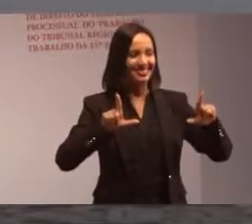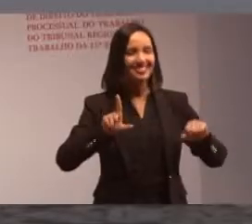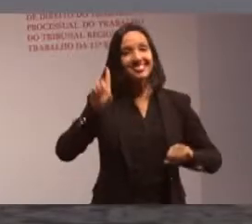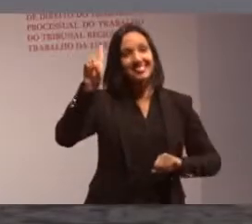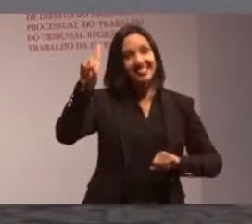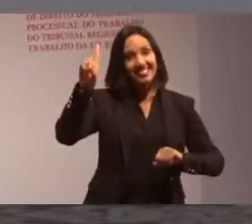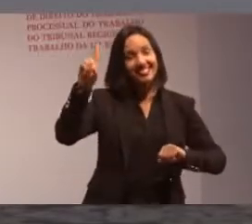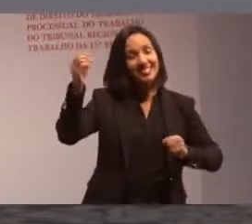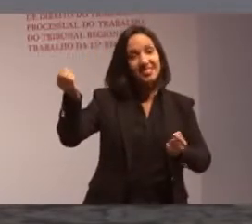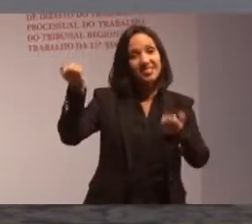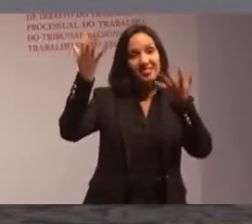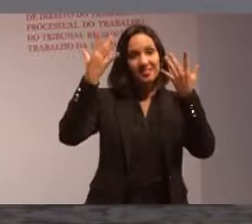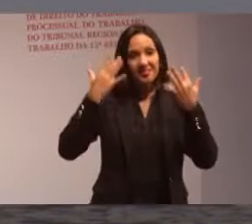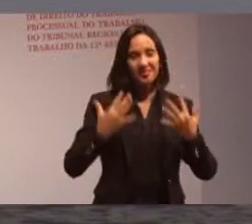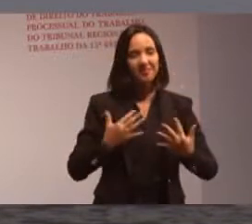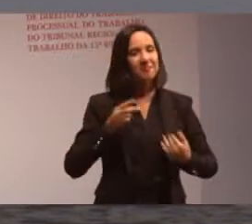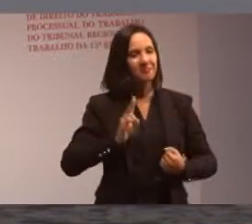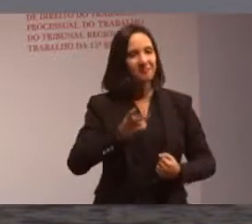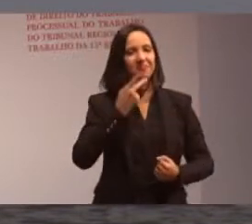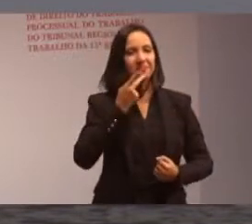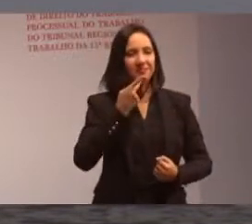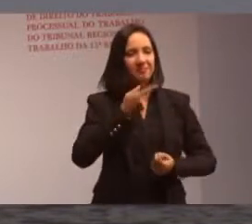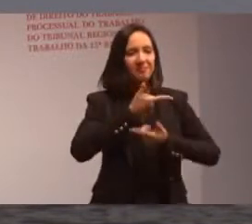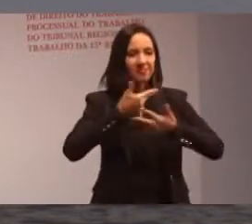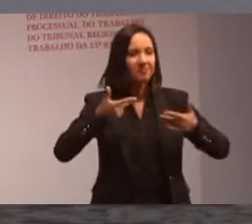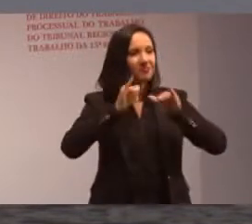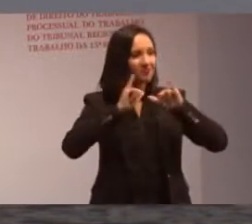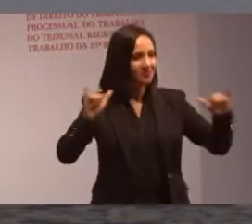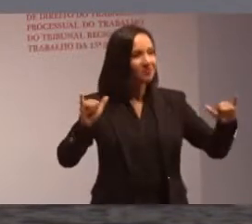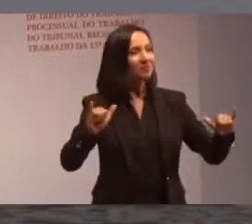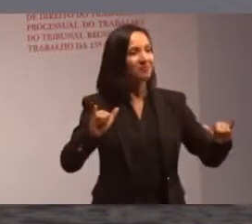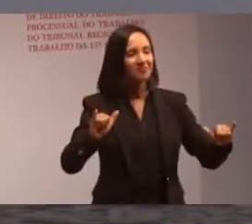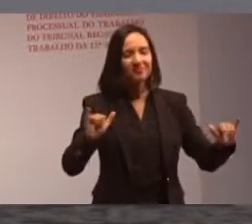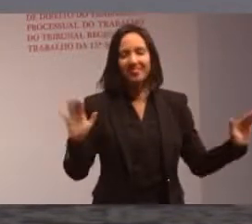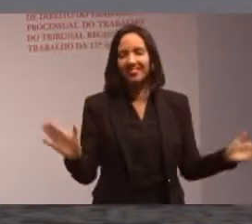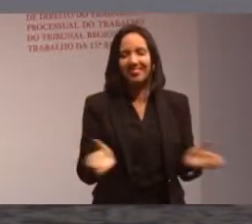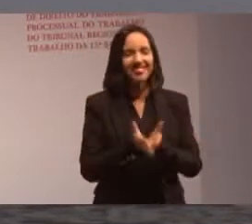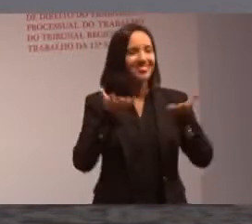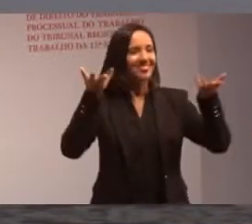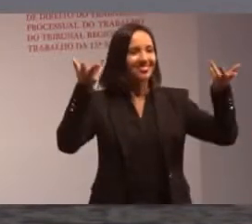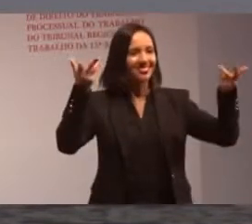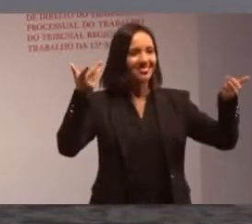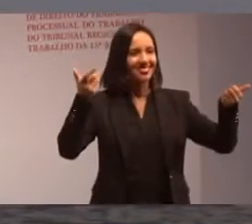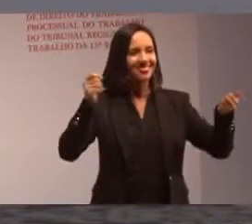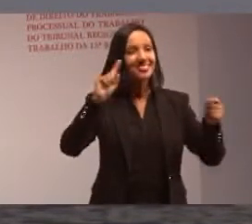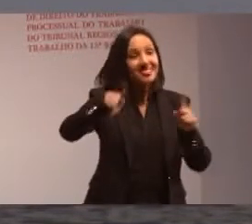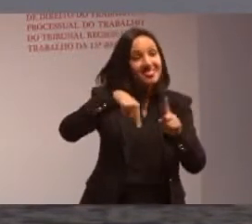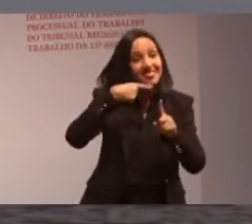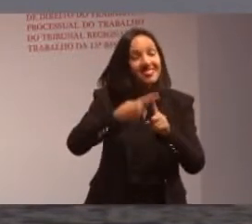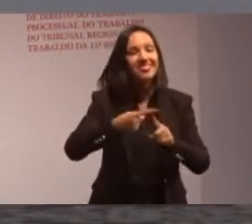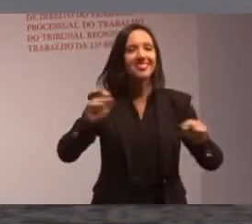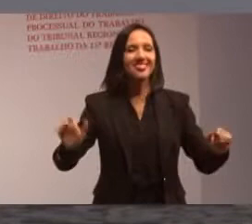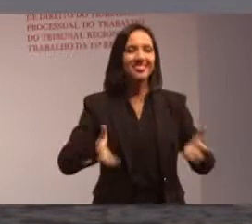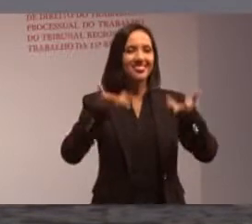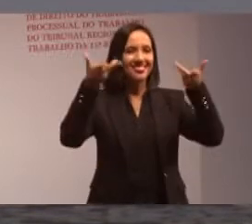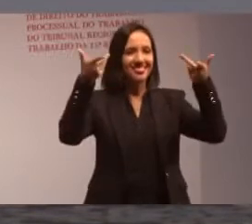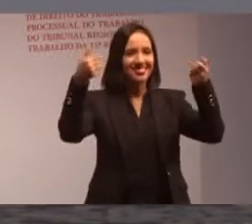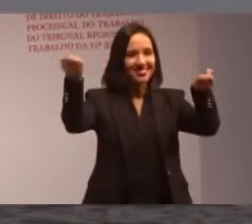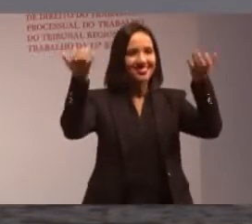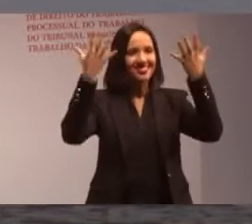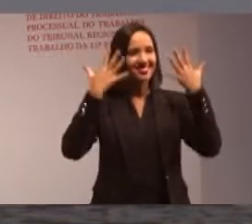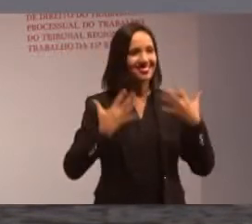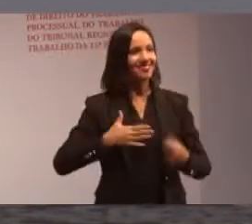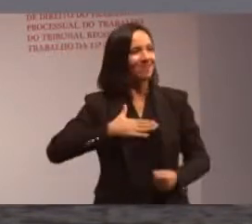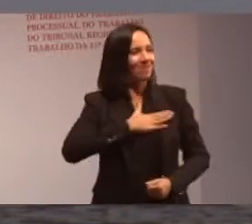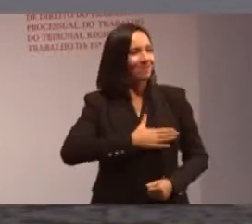me brindado, como eu sempre digo, com infinitas dádivas. E essa é mais uma das dádivas que Ele tem me brindado, porque